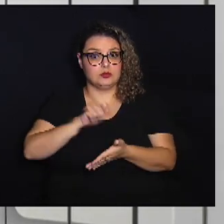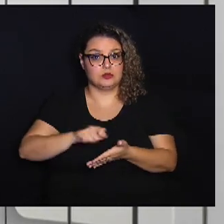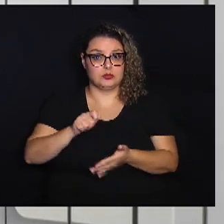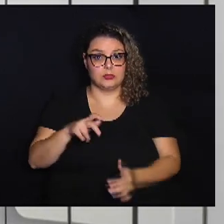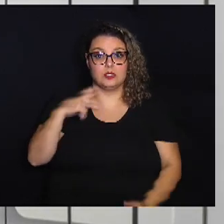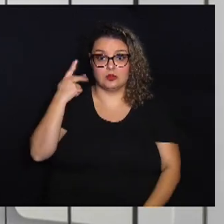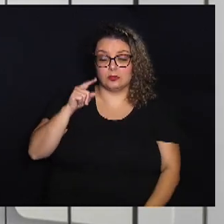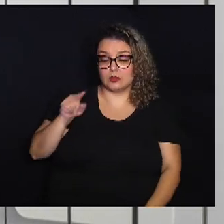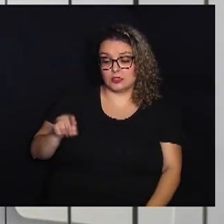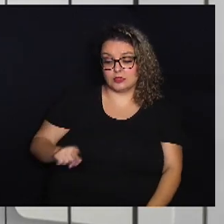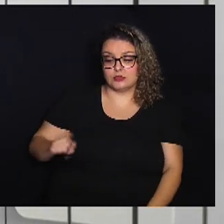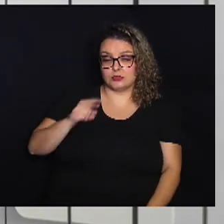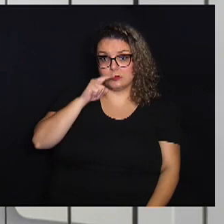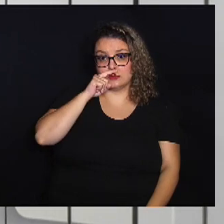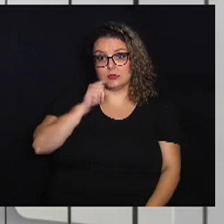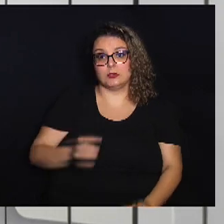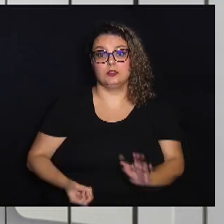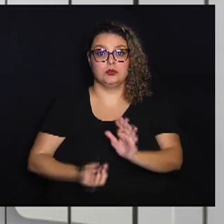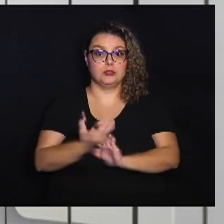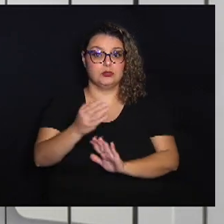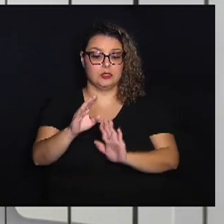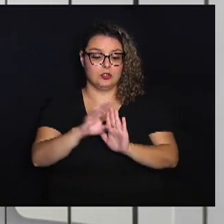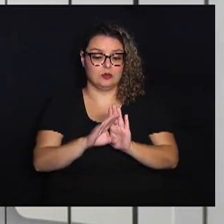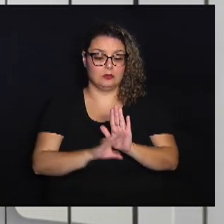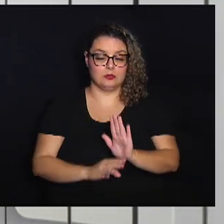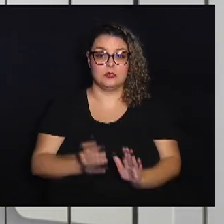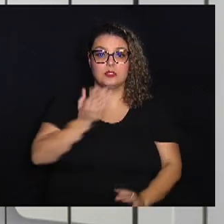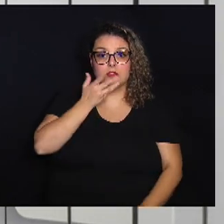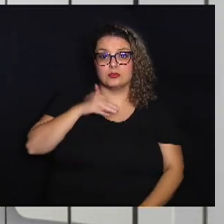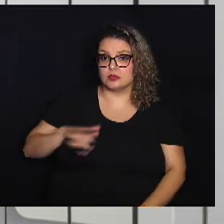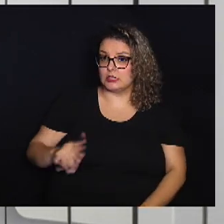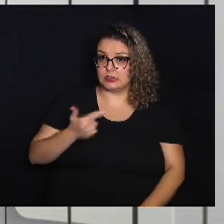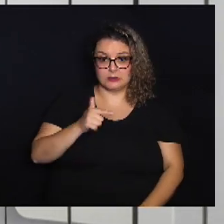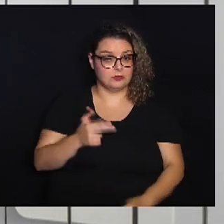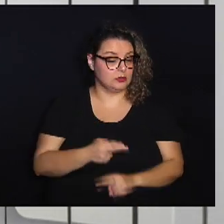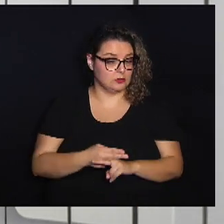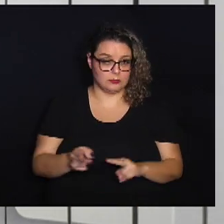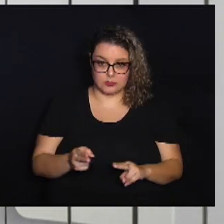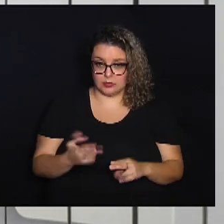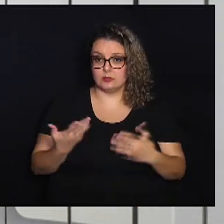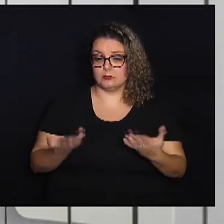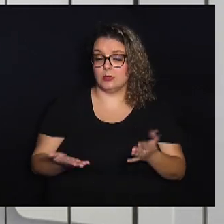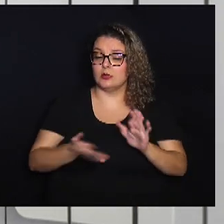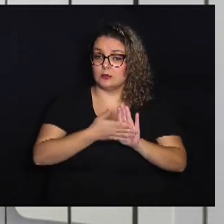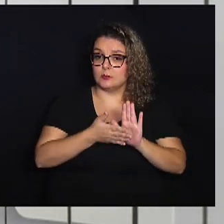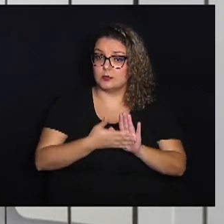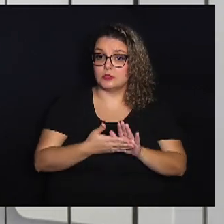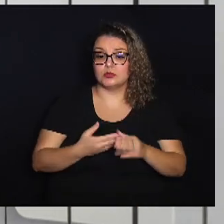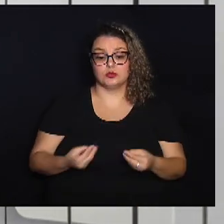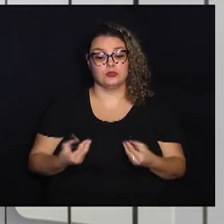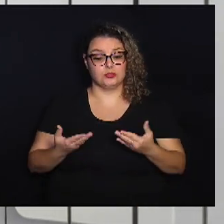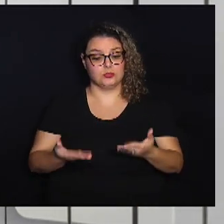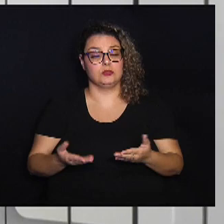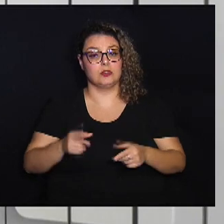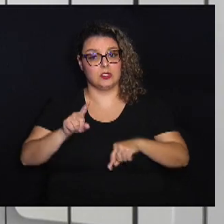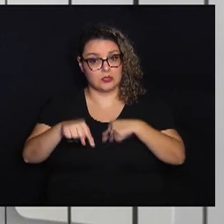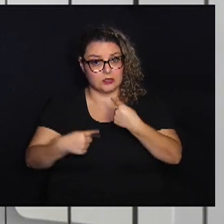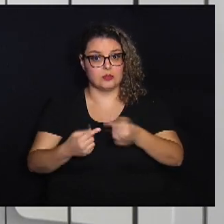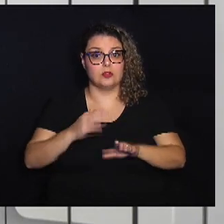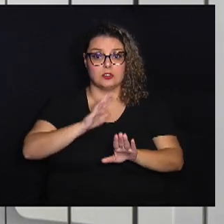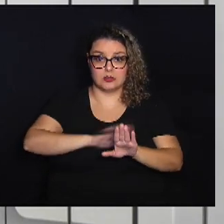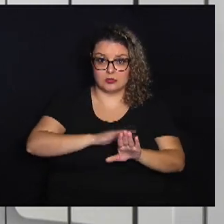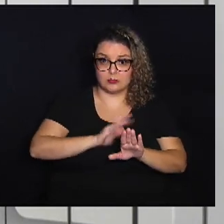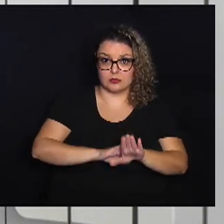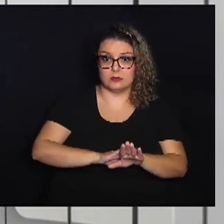Zé Carlos, que cria o programa Infância Sem Pornografia. A proposta estabelece, entre outras medidas,